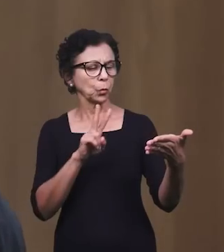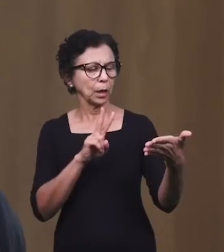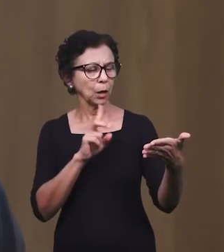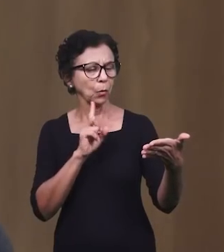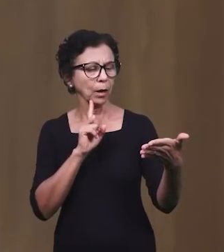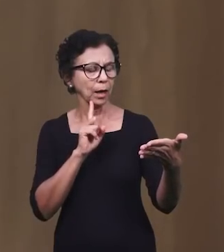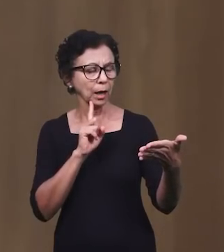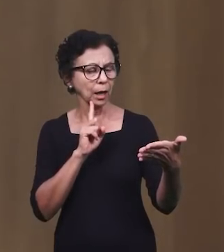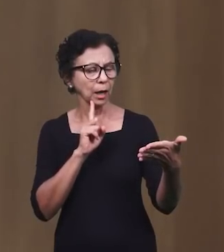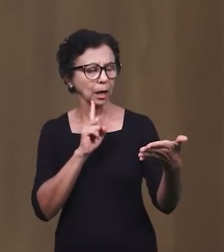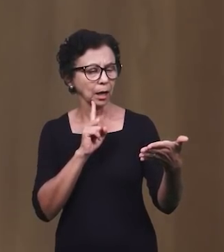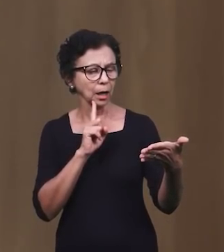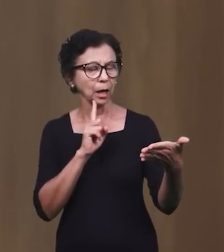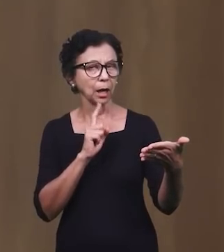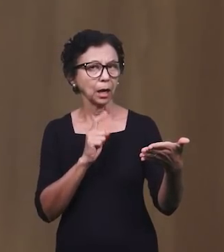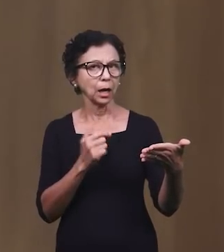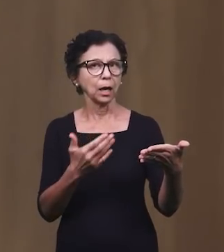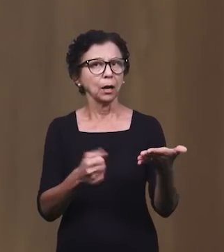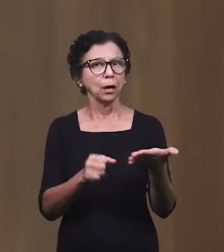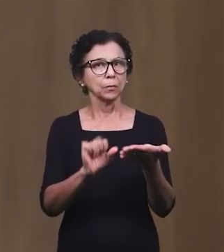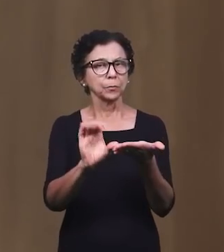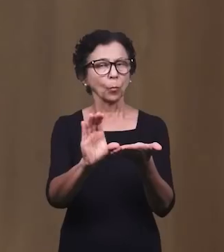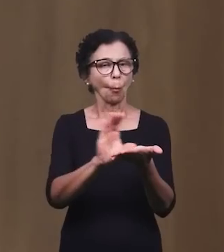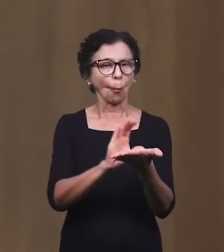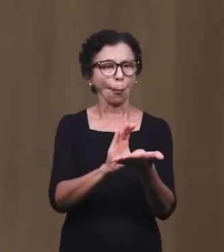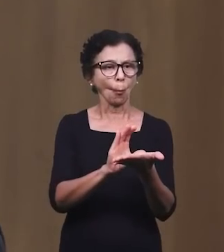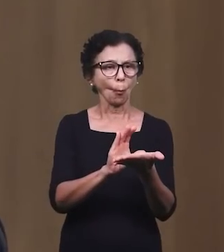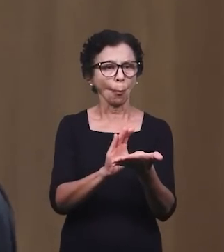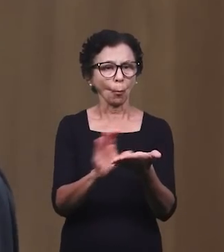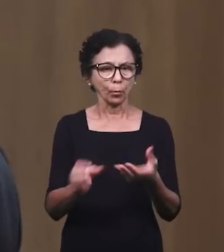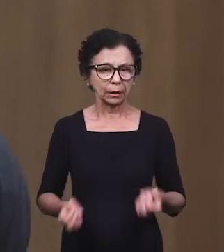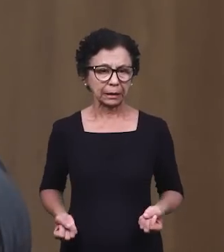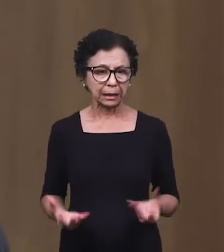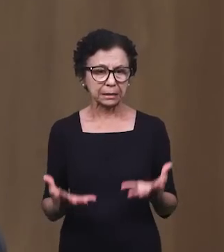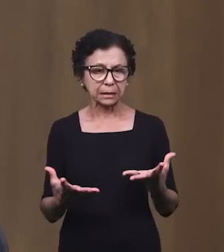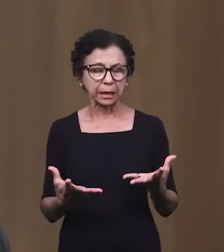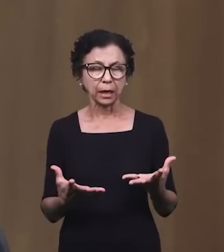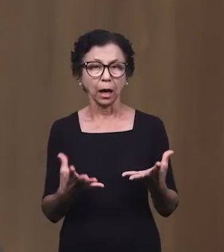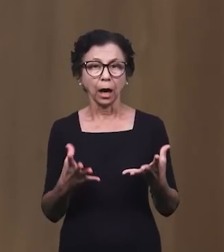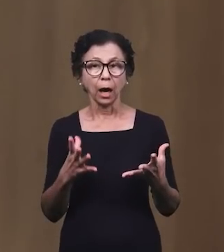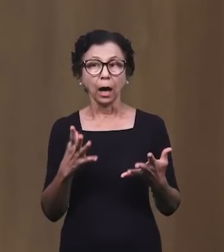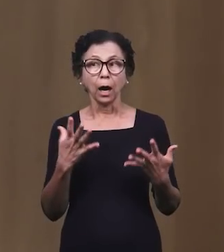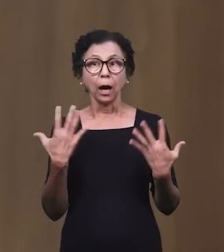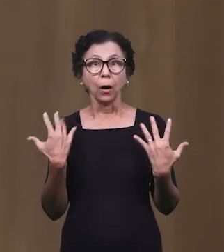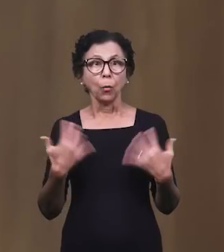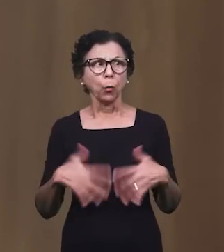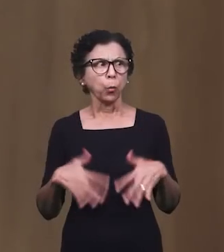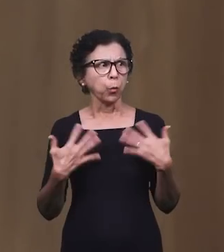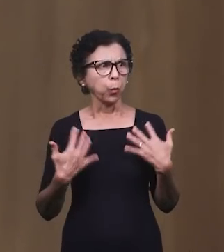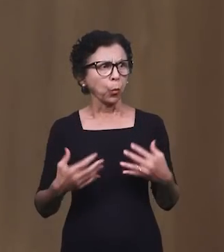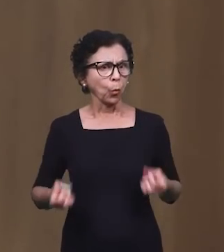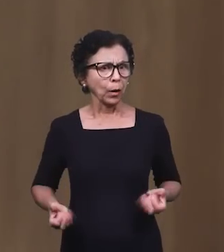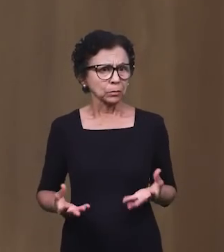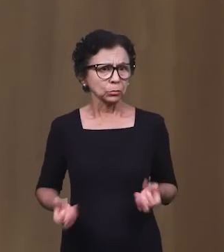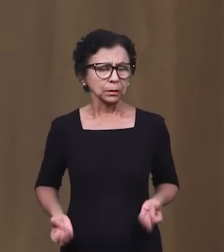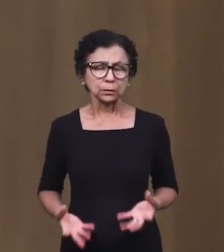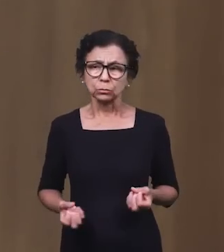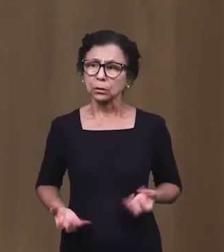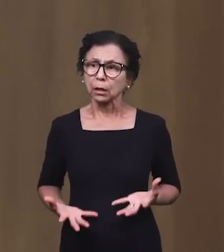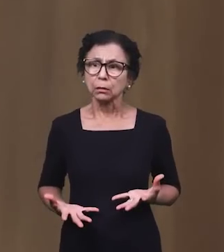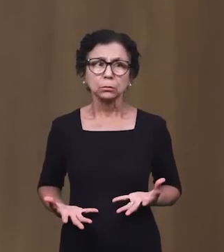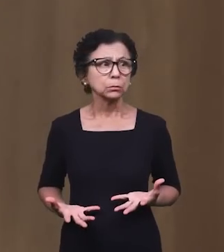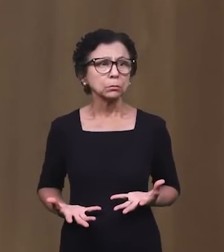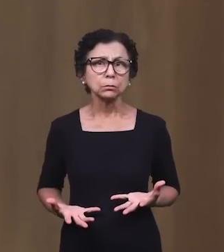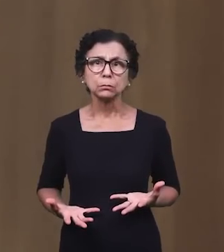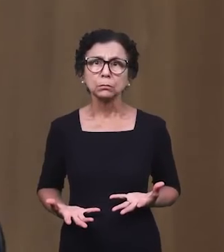como é que ele sai. Algumas pessoas até se surpreendem. Gente, eu não imaginava que eu gastava tanto com isso. Quando você começa a anotar, você